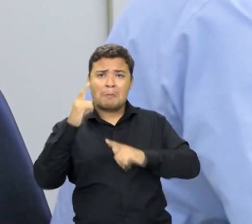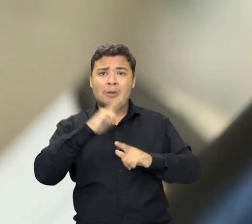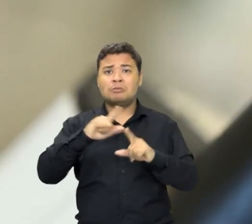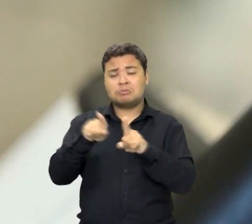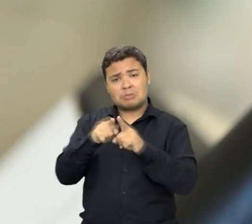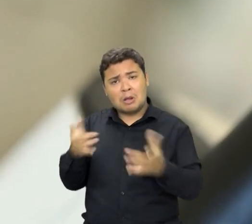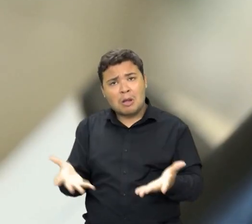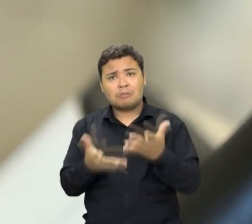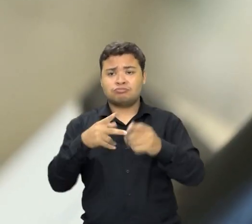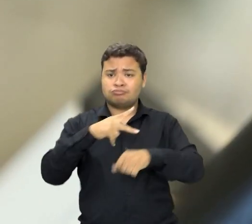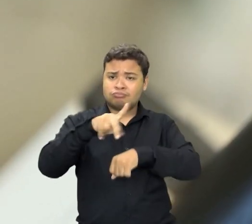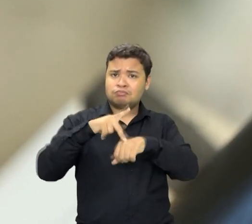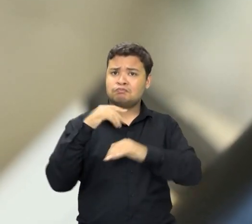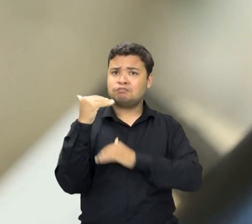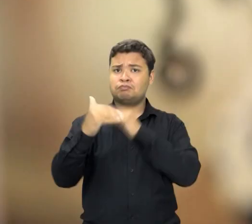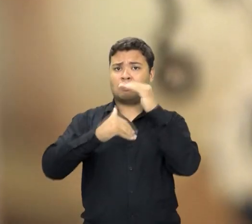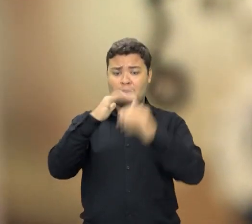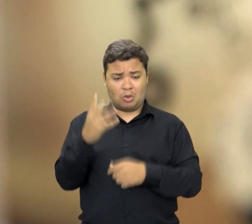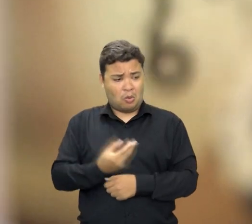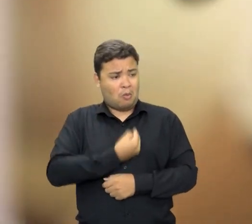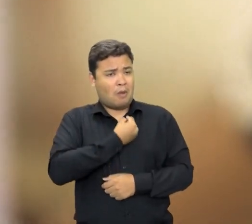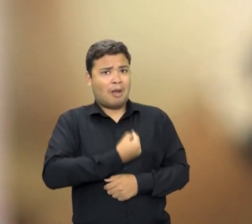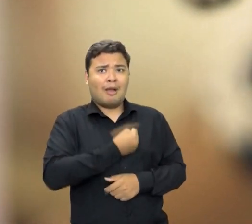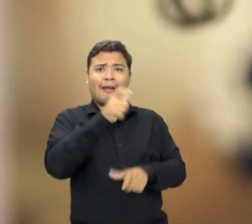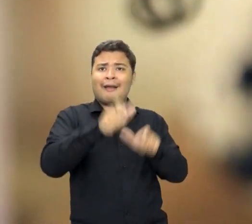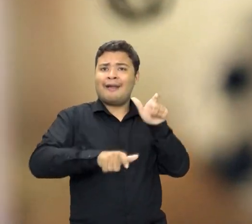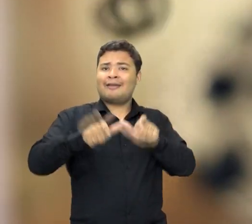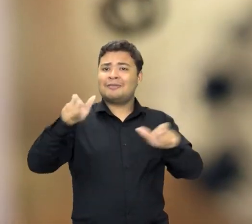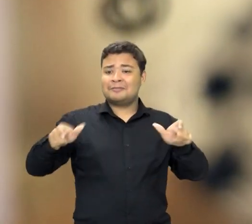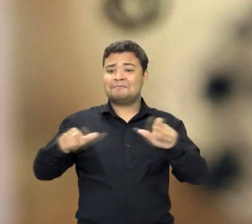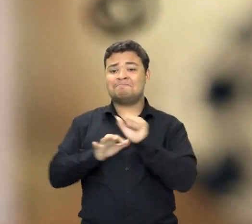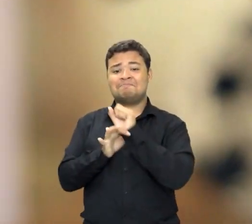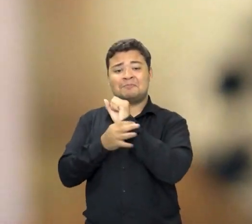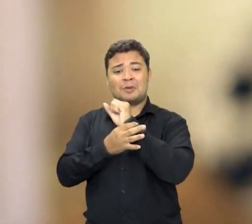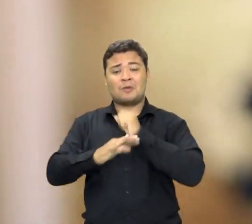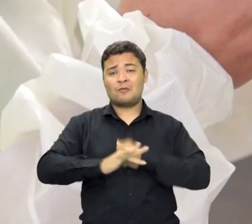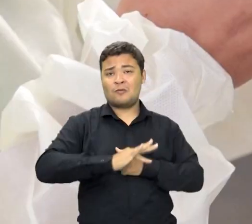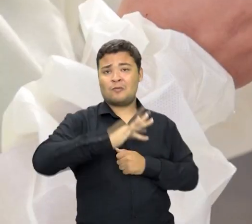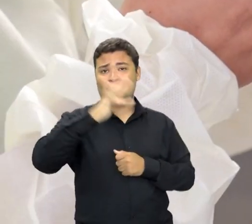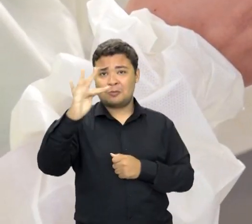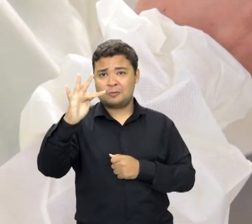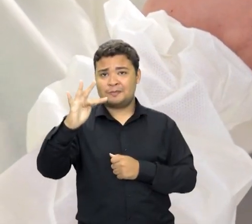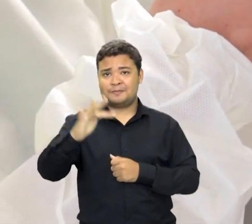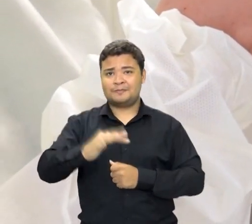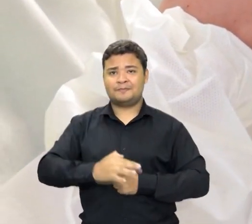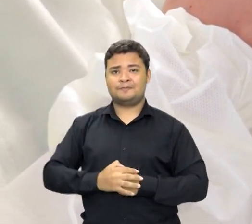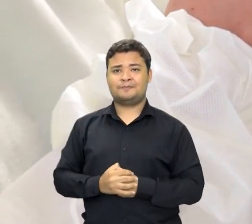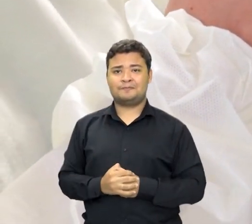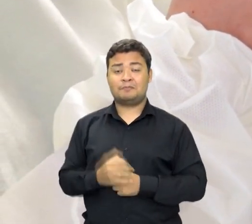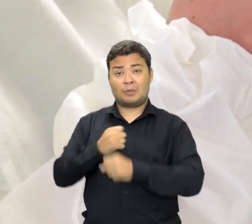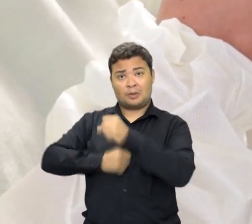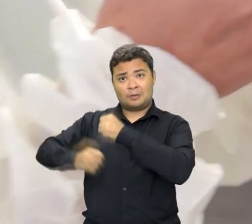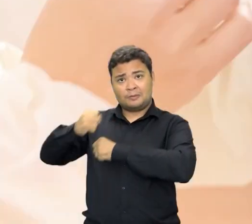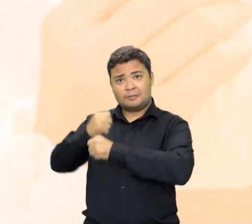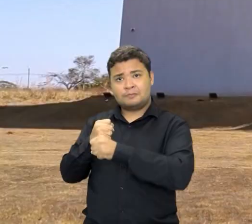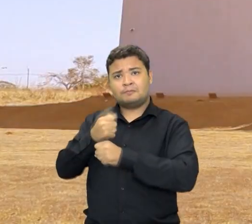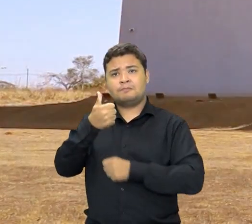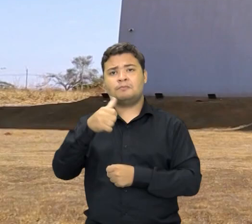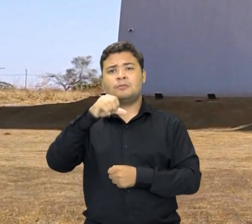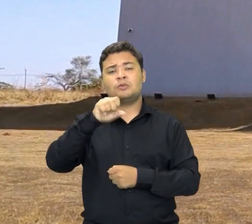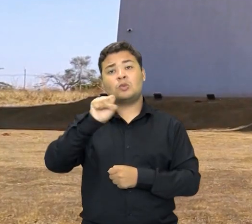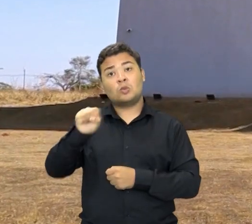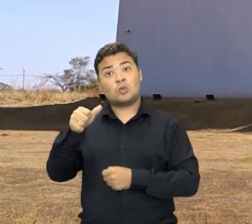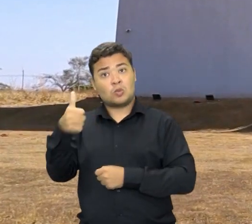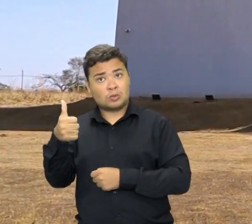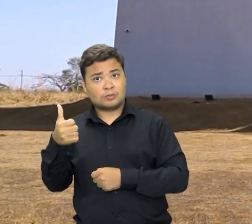soluções, promove a evolução de um país, melhora a qualidade de vida das pessoas e garante o futuro.